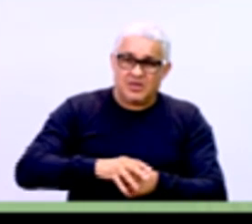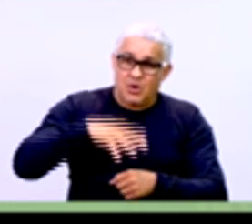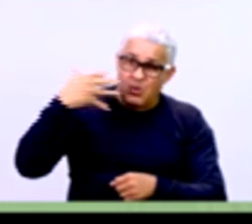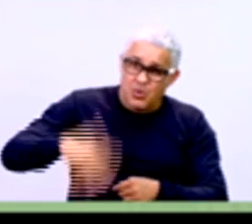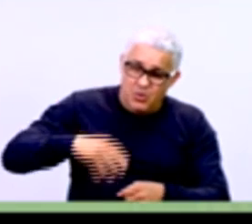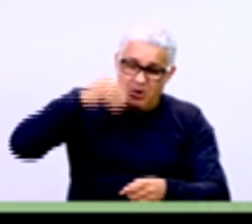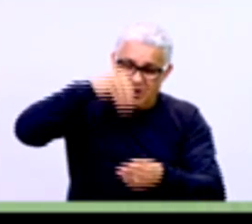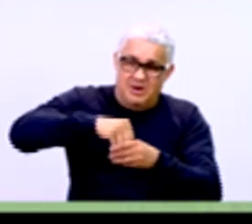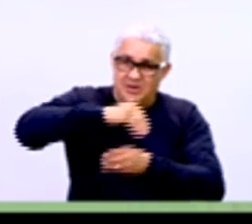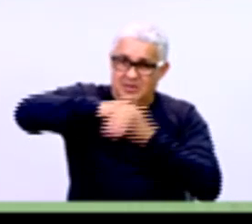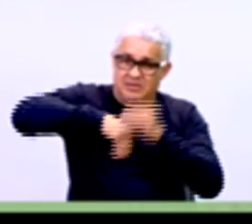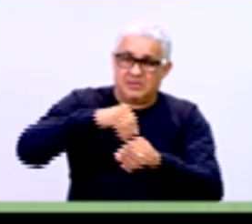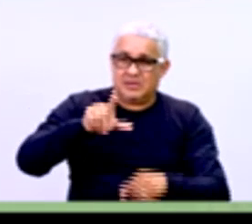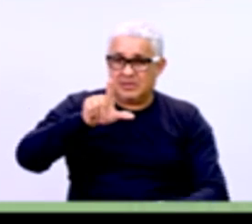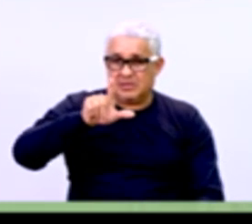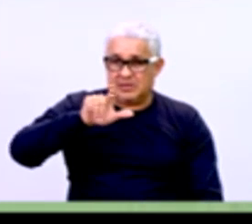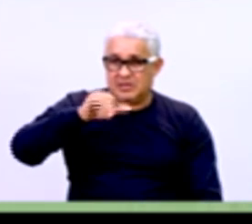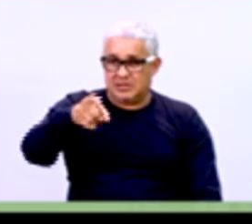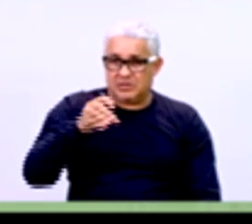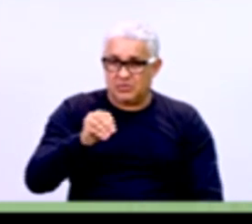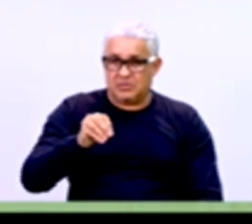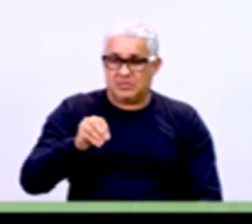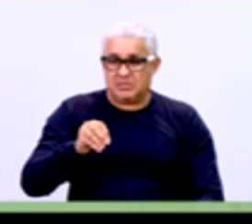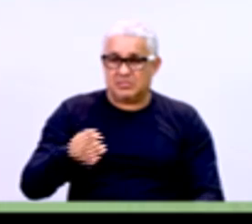questão do lixo eletrônico. Professor Willis?